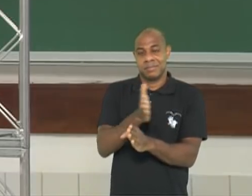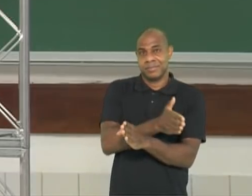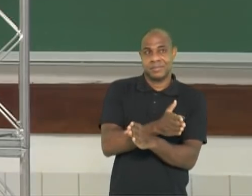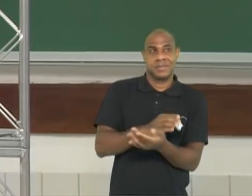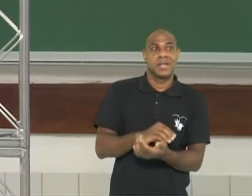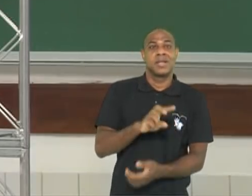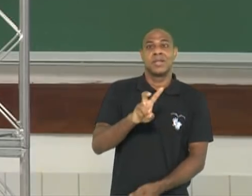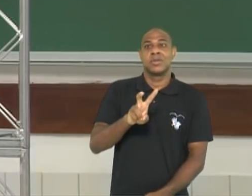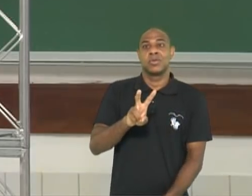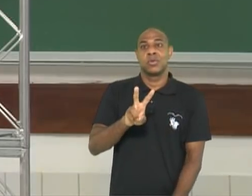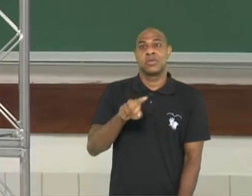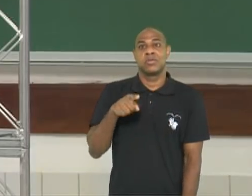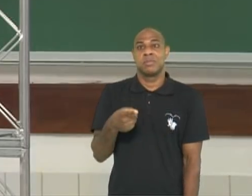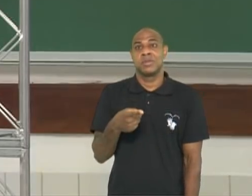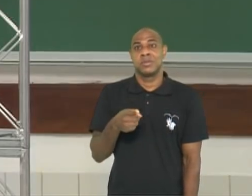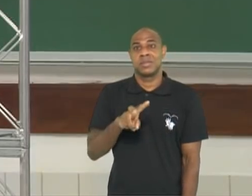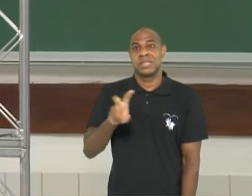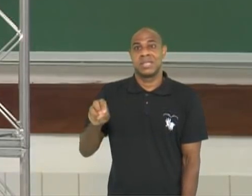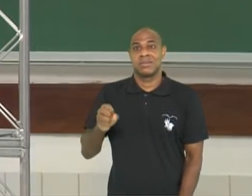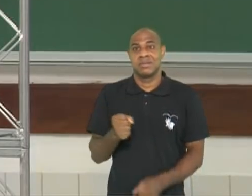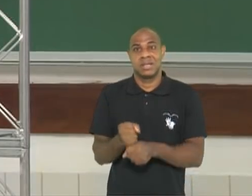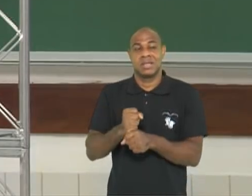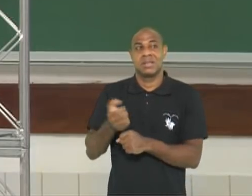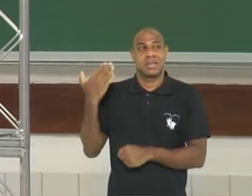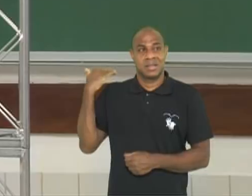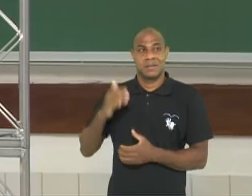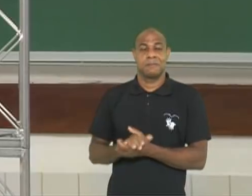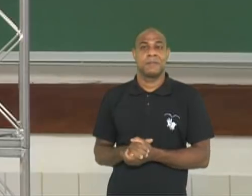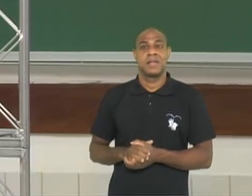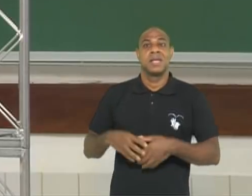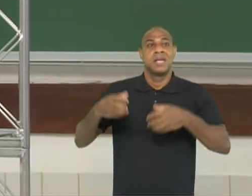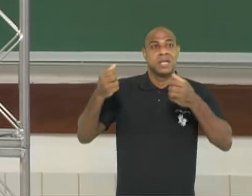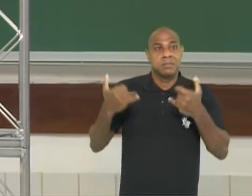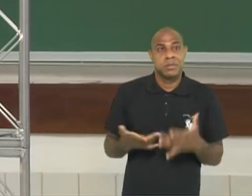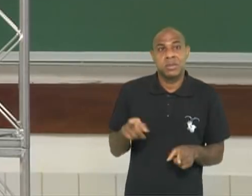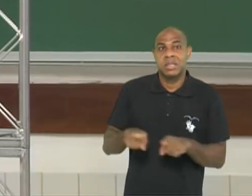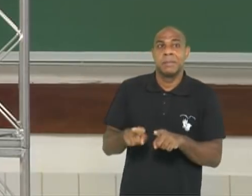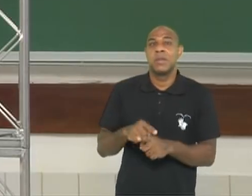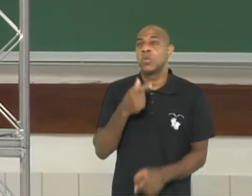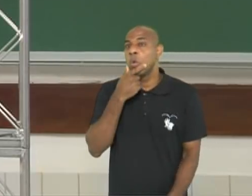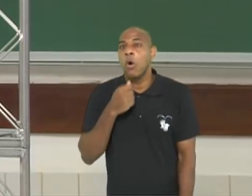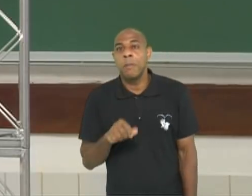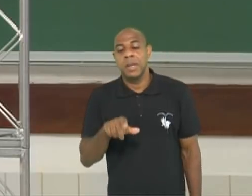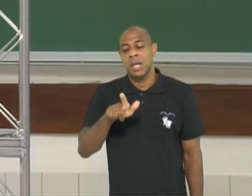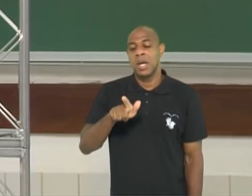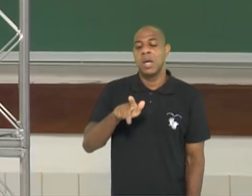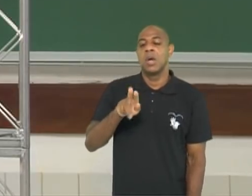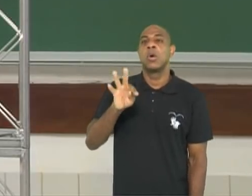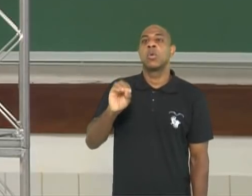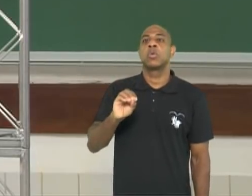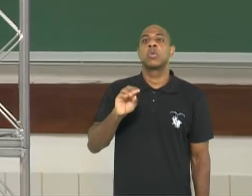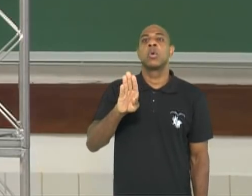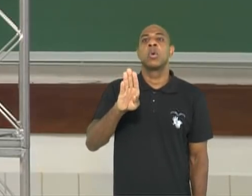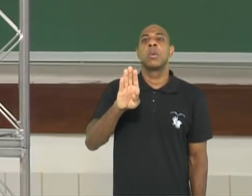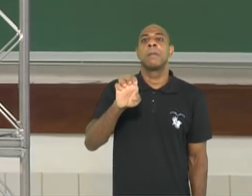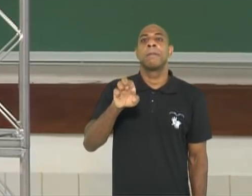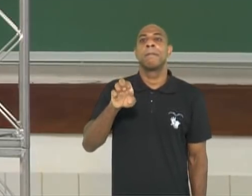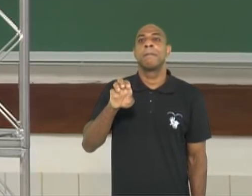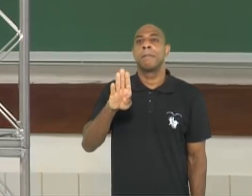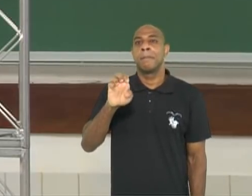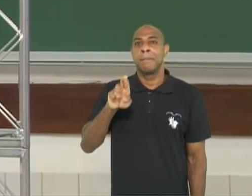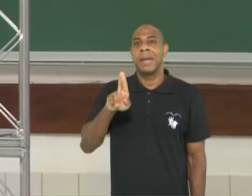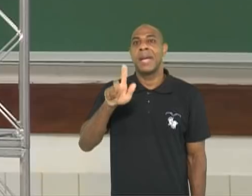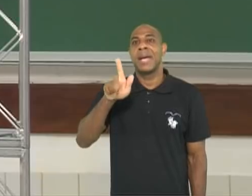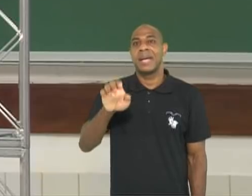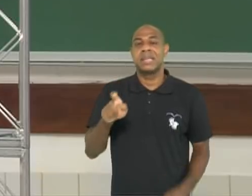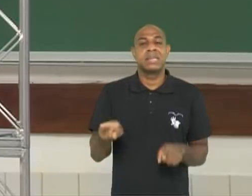atrás? Não inventaram a imprensa, falei do Gutenberg em 1446, que essa invenção é há 500 anos atrás praticamente.